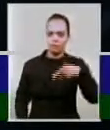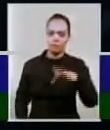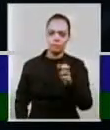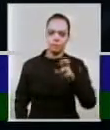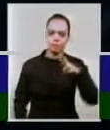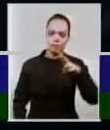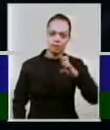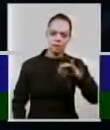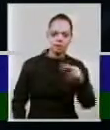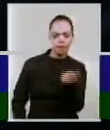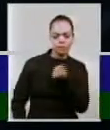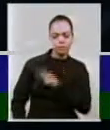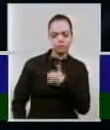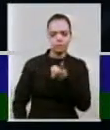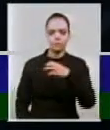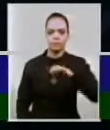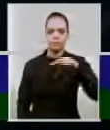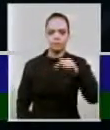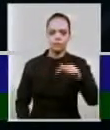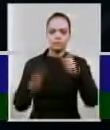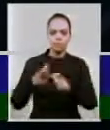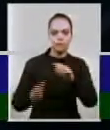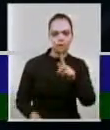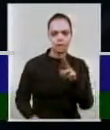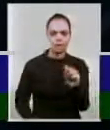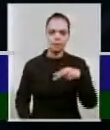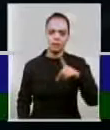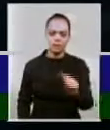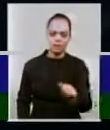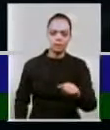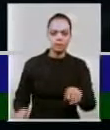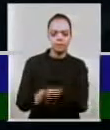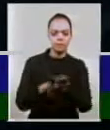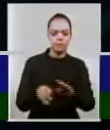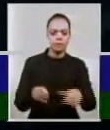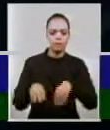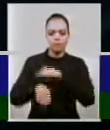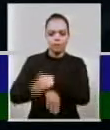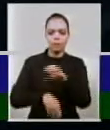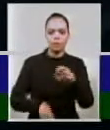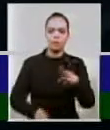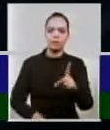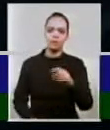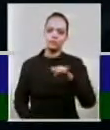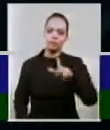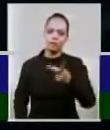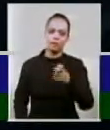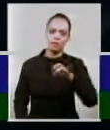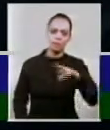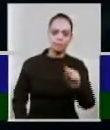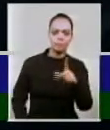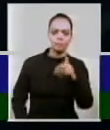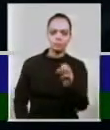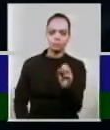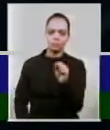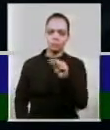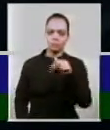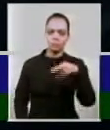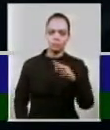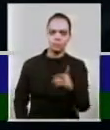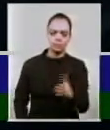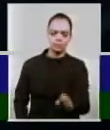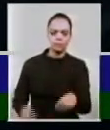número 197, bairro Granada, na rua Cordilheira dos Andes, ao longo de toda a sua extensão, bairro São Jorge, na Avenida